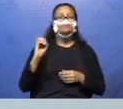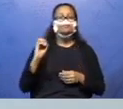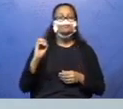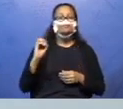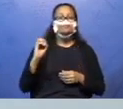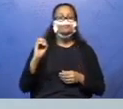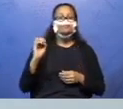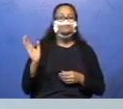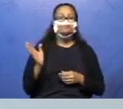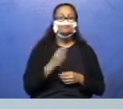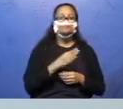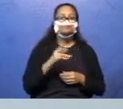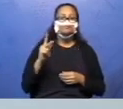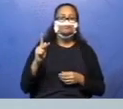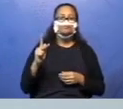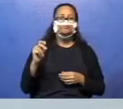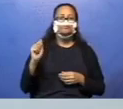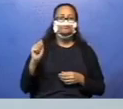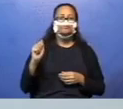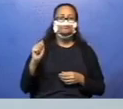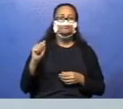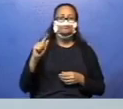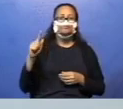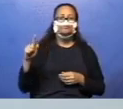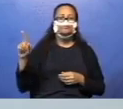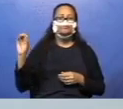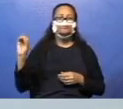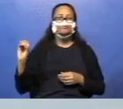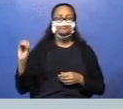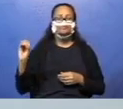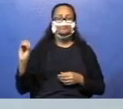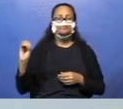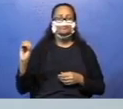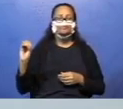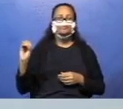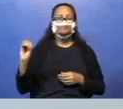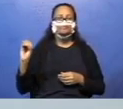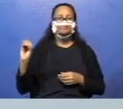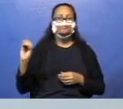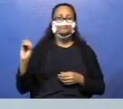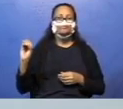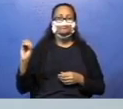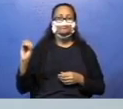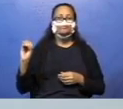O pão, nós já tínhamos escrito.